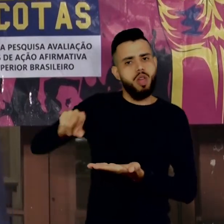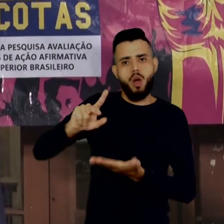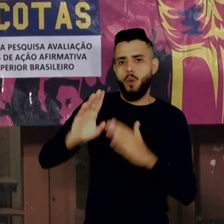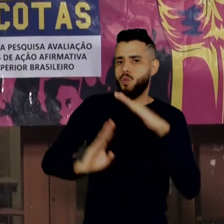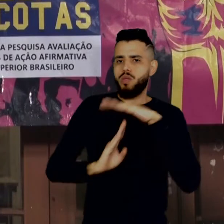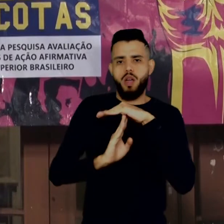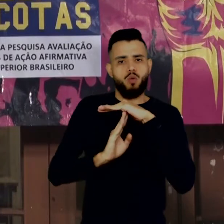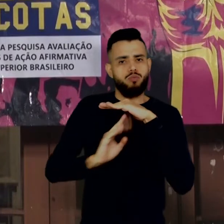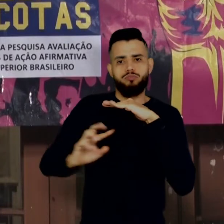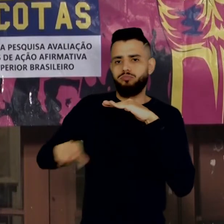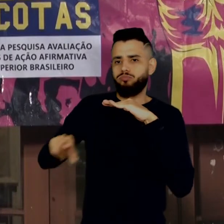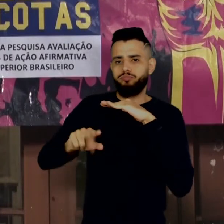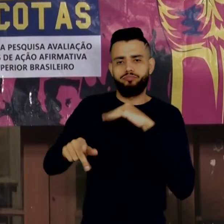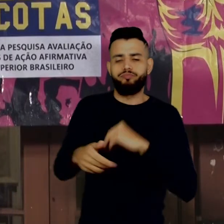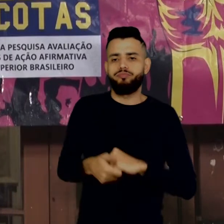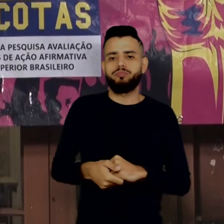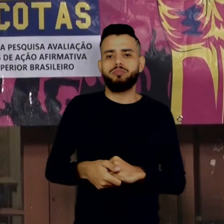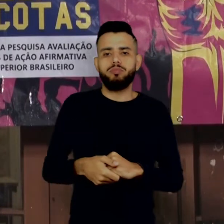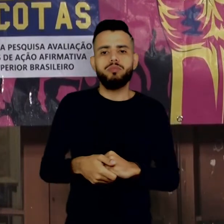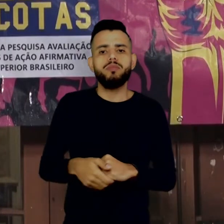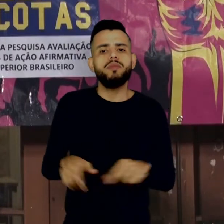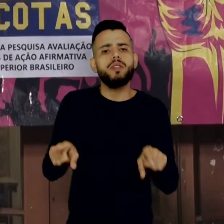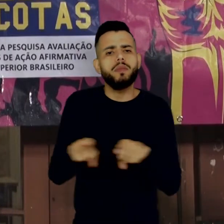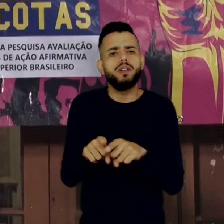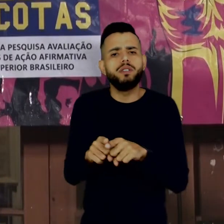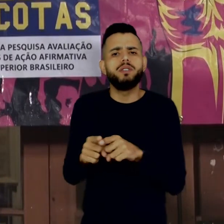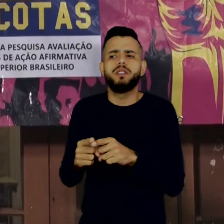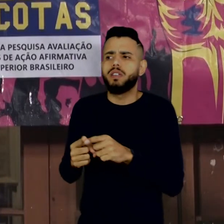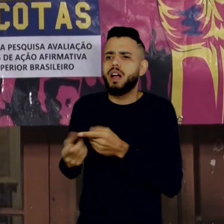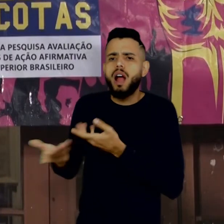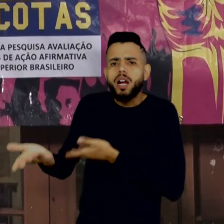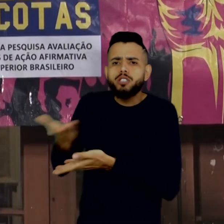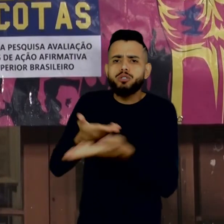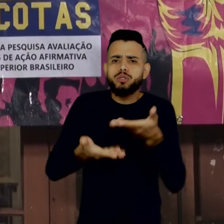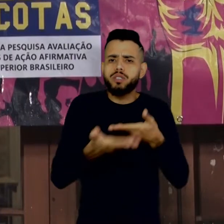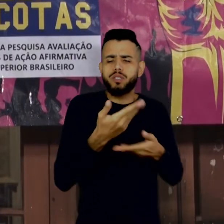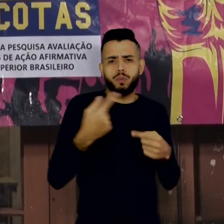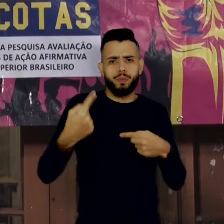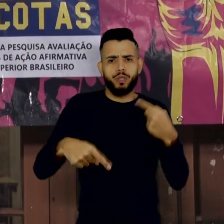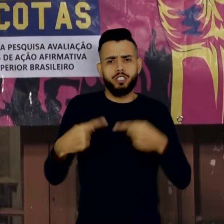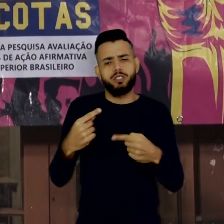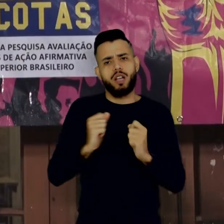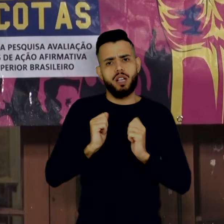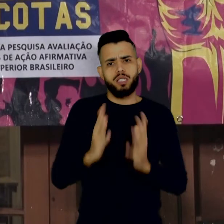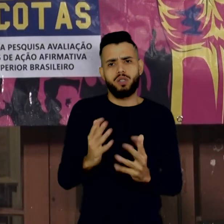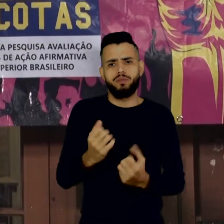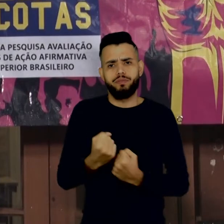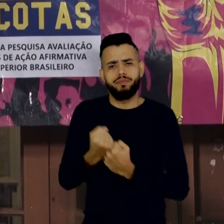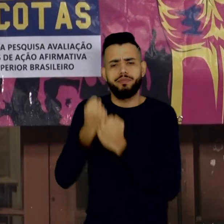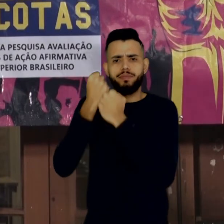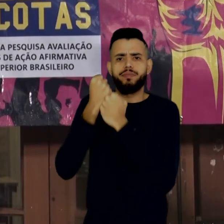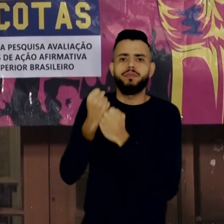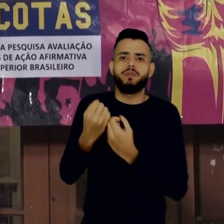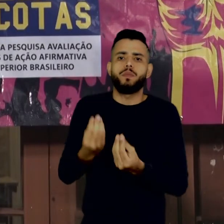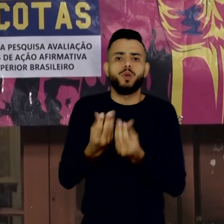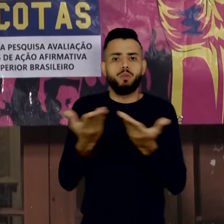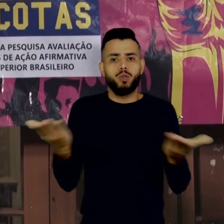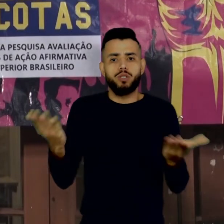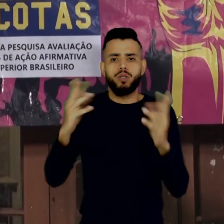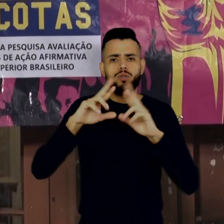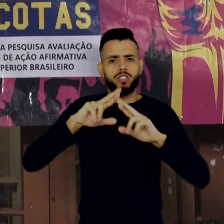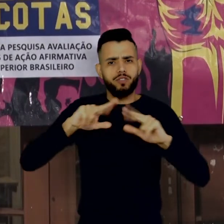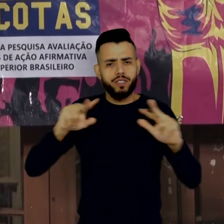Adriano também. Promover a articulação entre políticas de ação afirmativa e políticas de promoção da